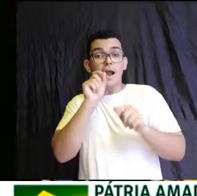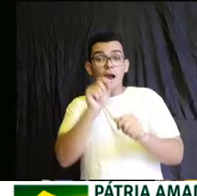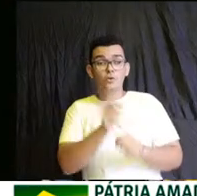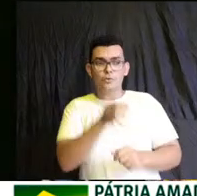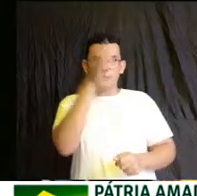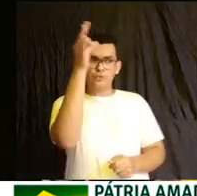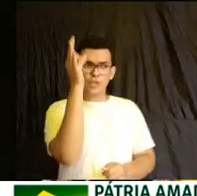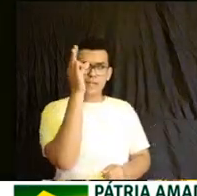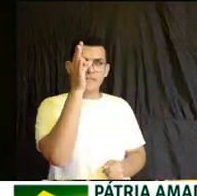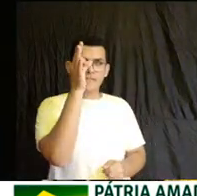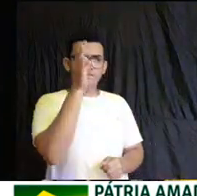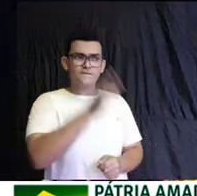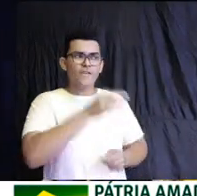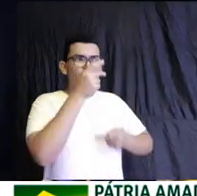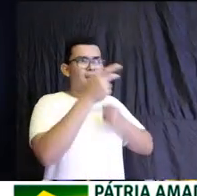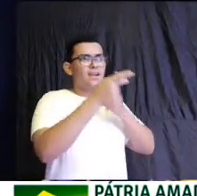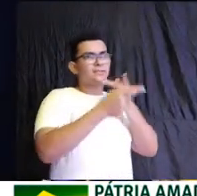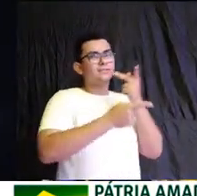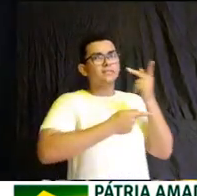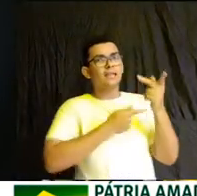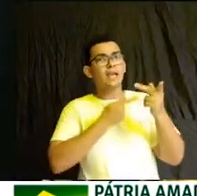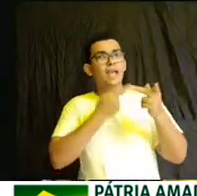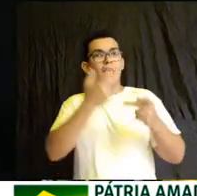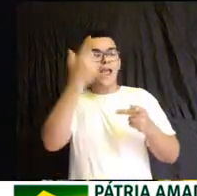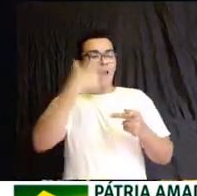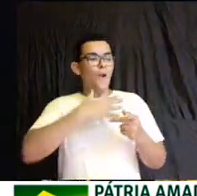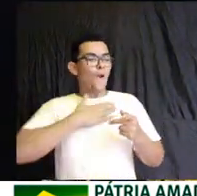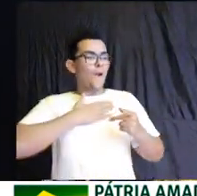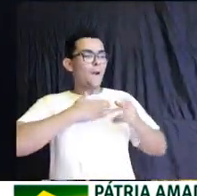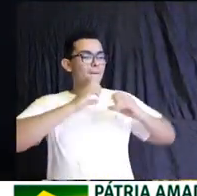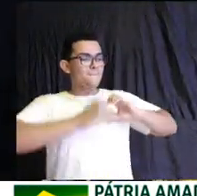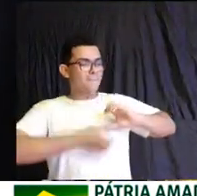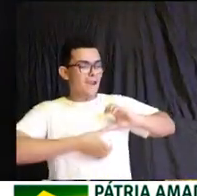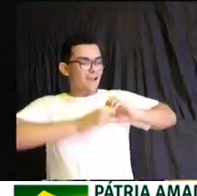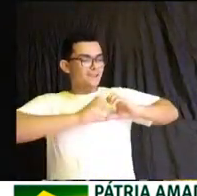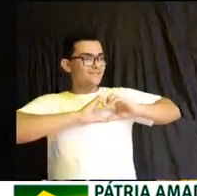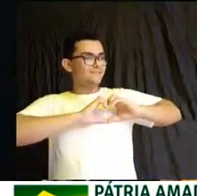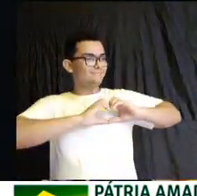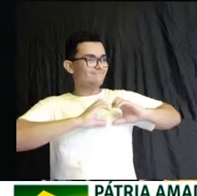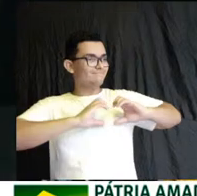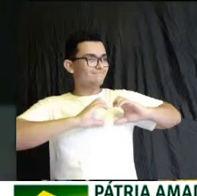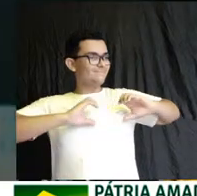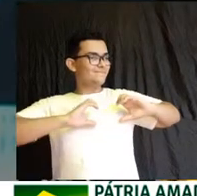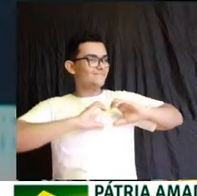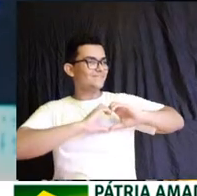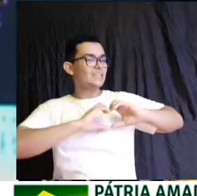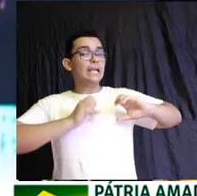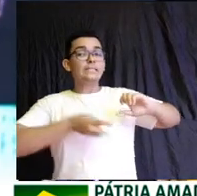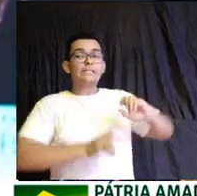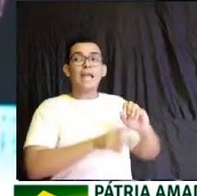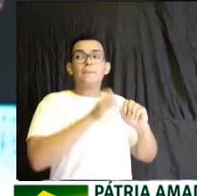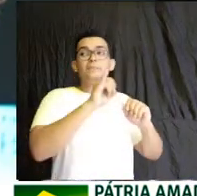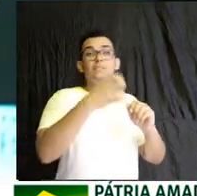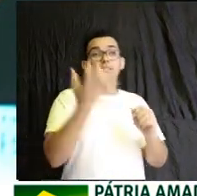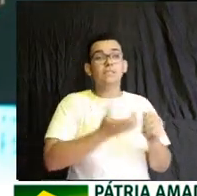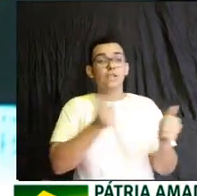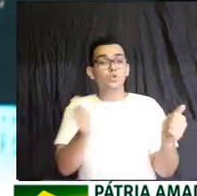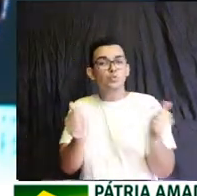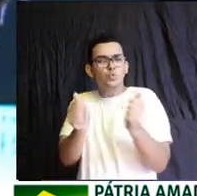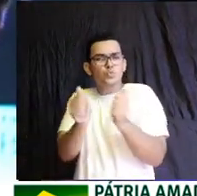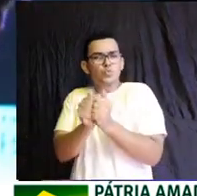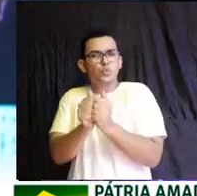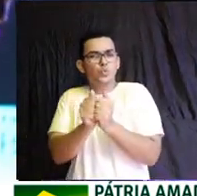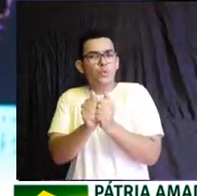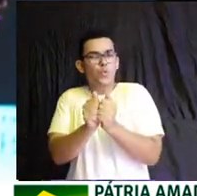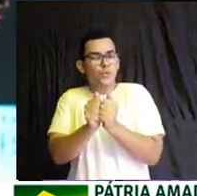amor. A porta vai estar sempre aberta, amor. O meu olhar vai dar uma festa, amor, a hora